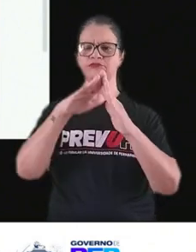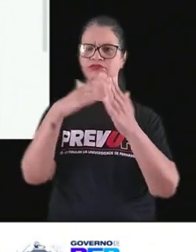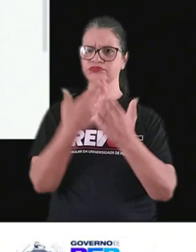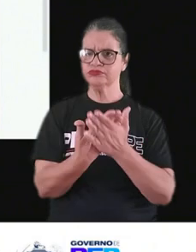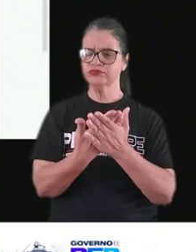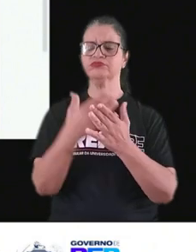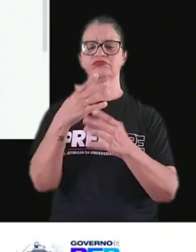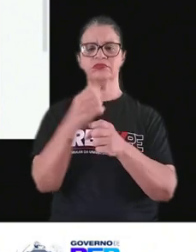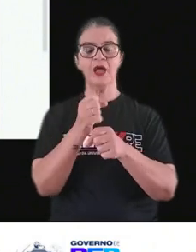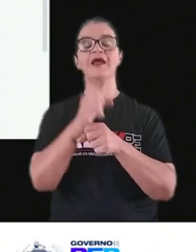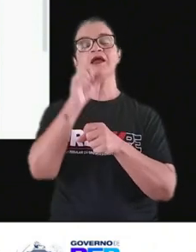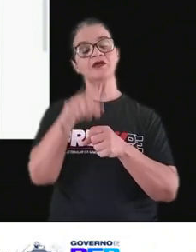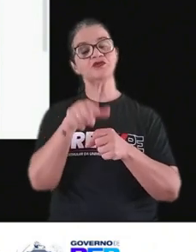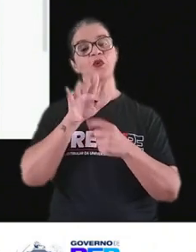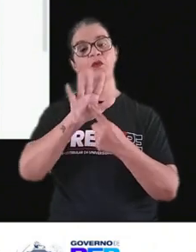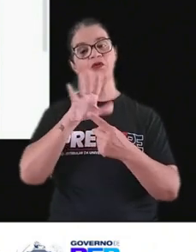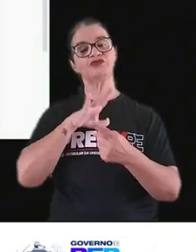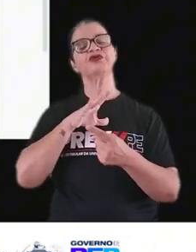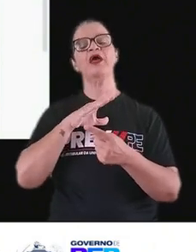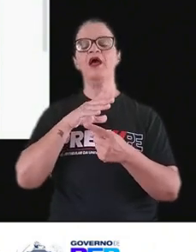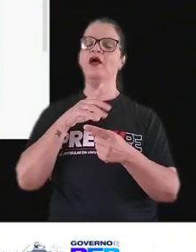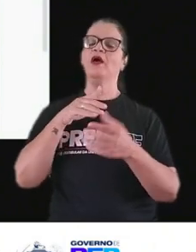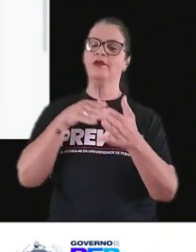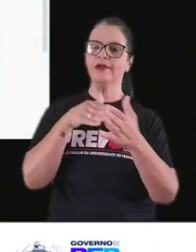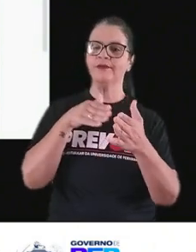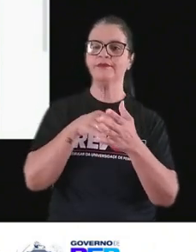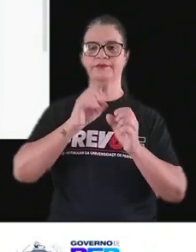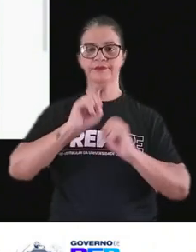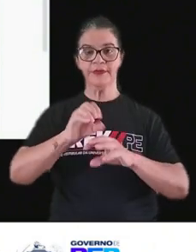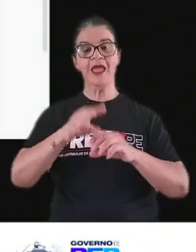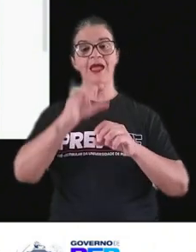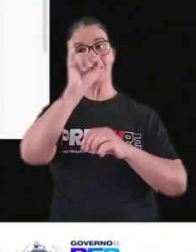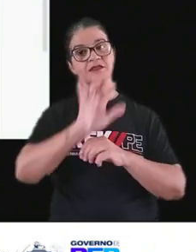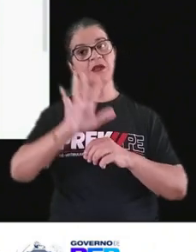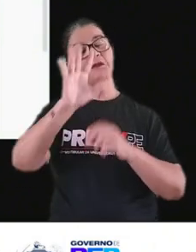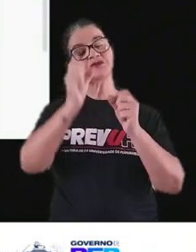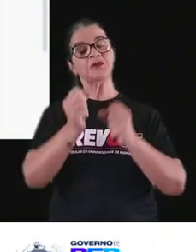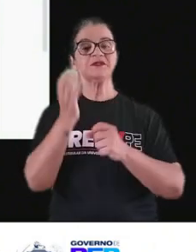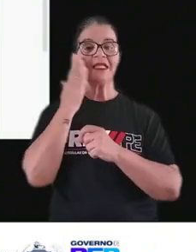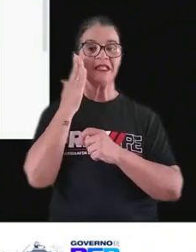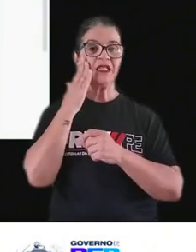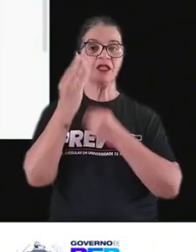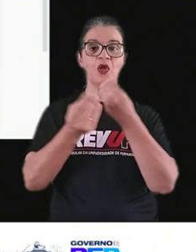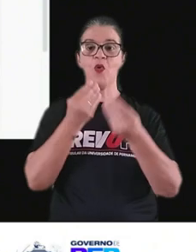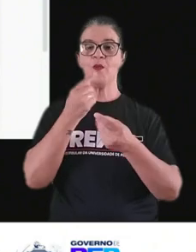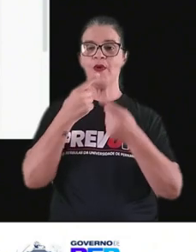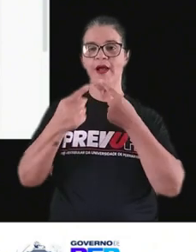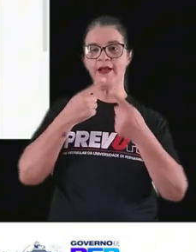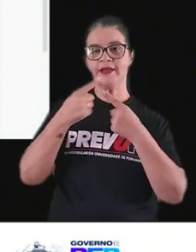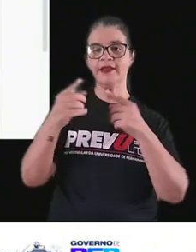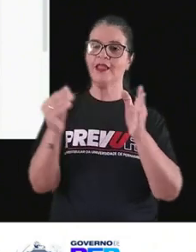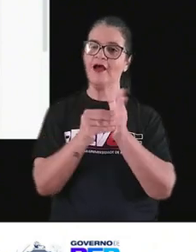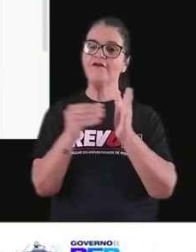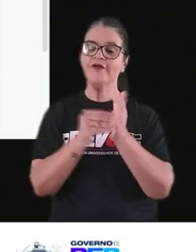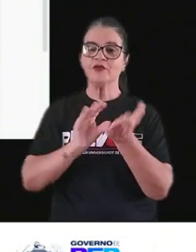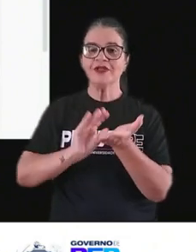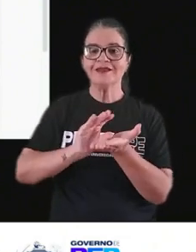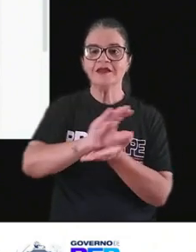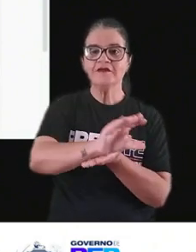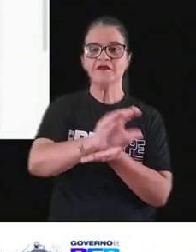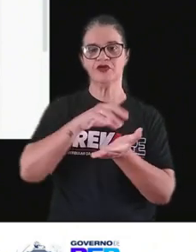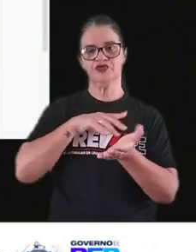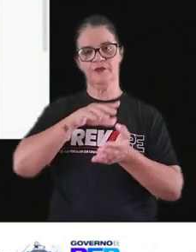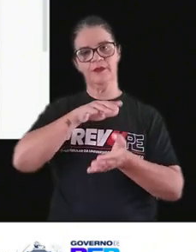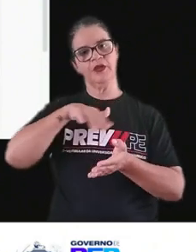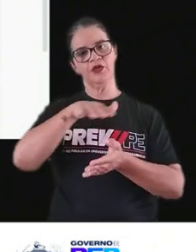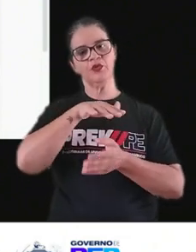tona a questão do contingenciamento na educação essa imagem pode ser interpretada como uma crítica à falta de investimentos